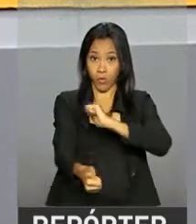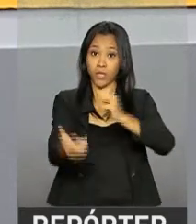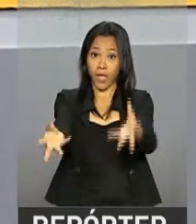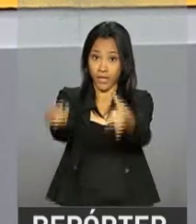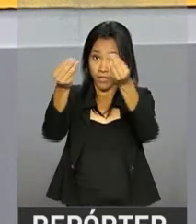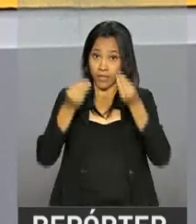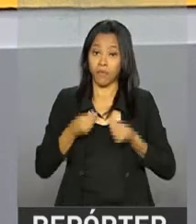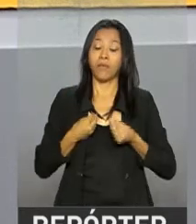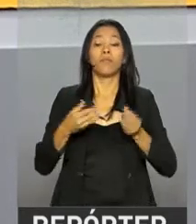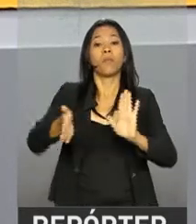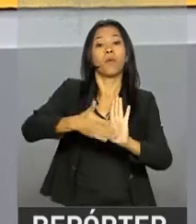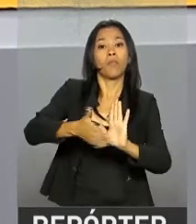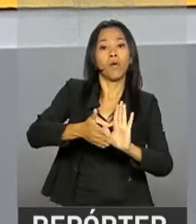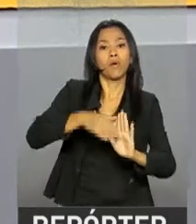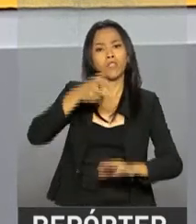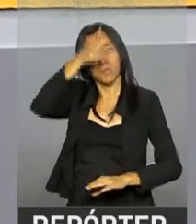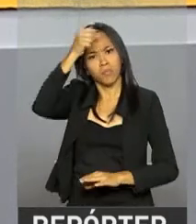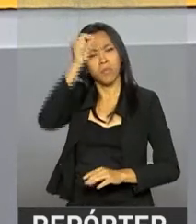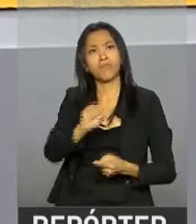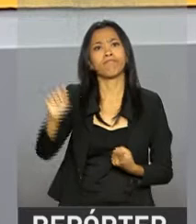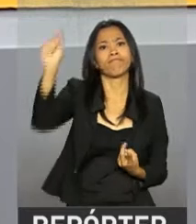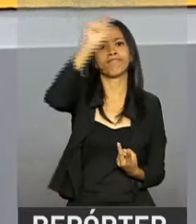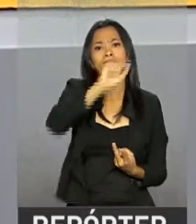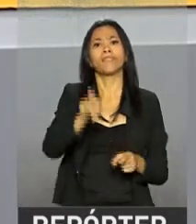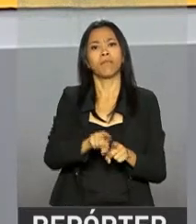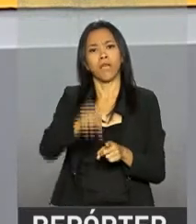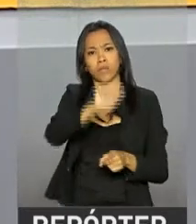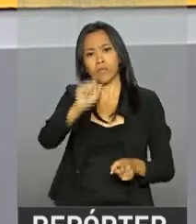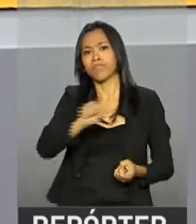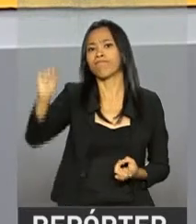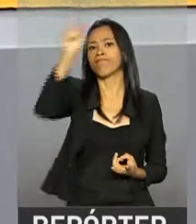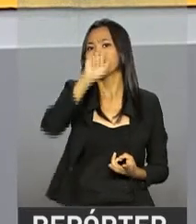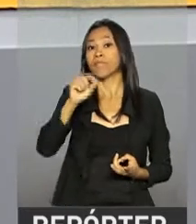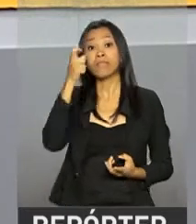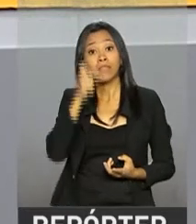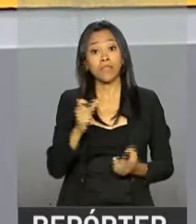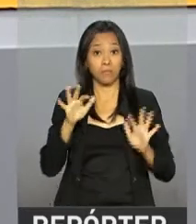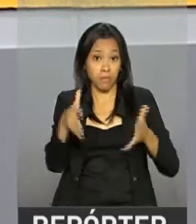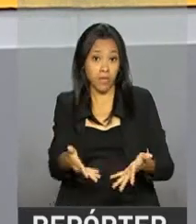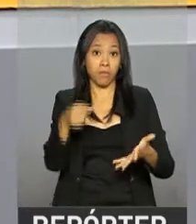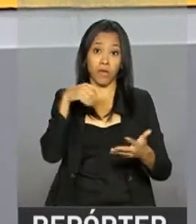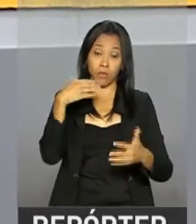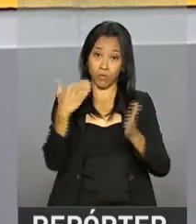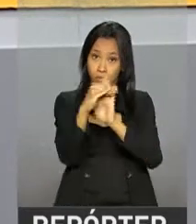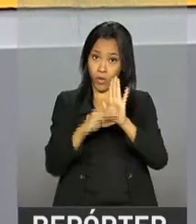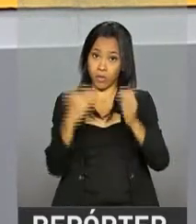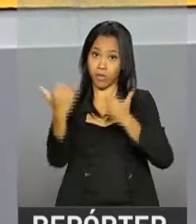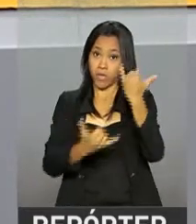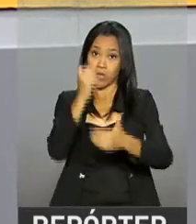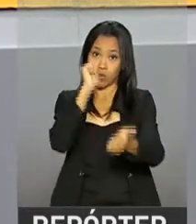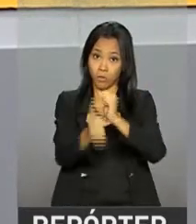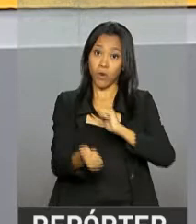prefeituras e organizações da sociedade civil interessadas em participar do programa brincando com o sport a iniciativa busca promover